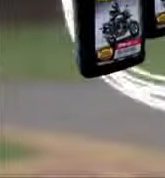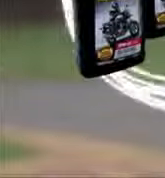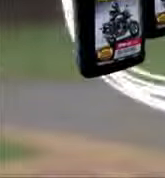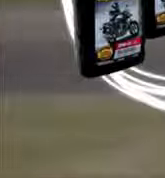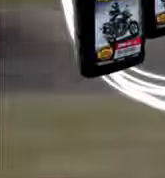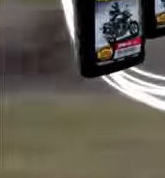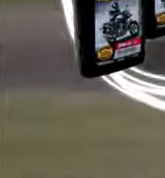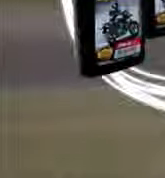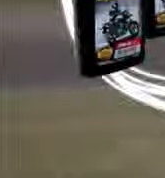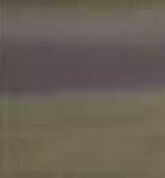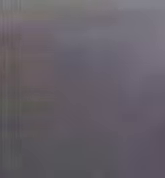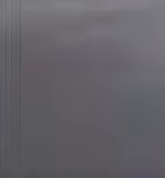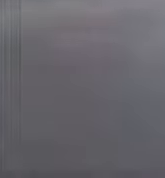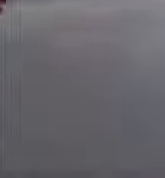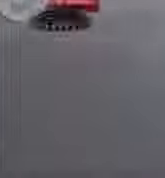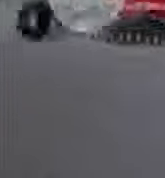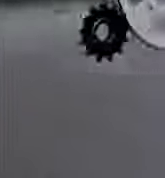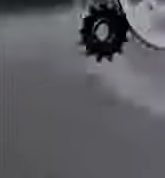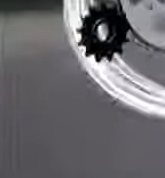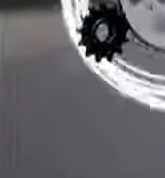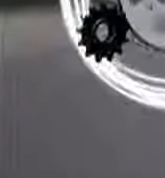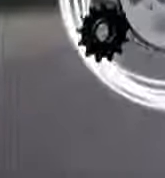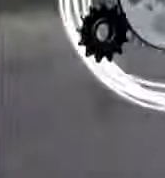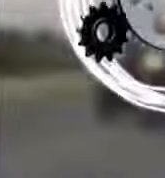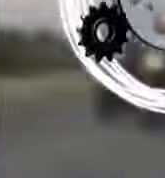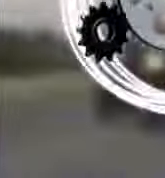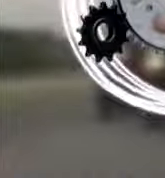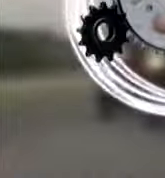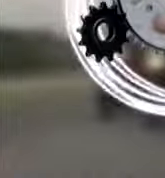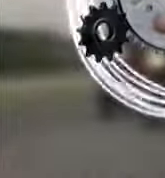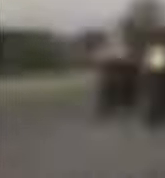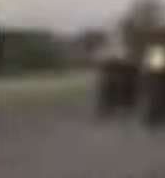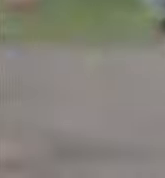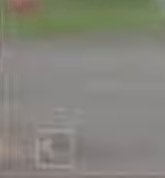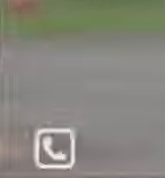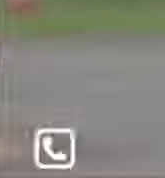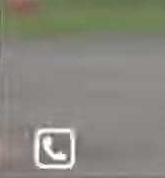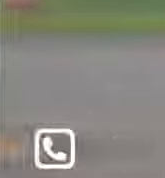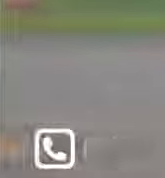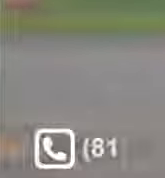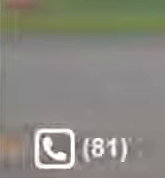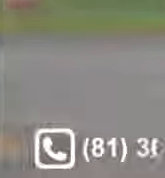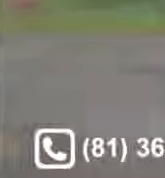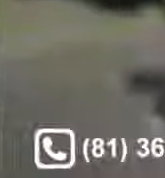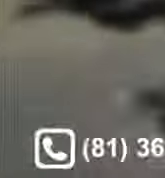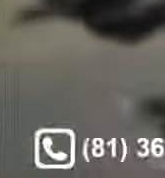Mobil, R$14,90. Tração de cinquentinha, R$43,90. Ligue